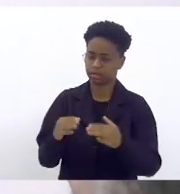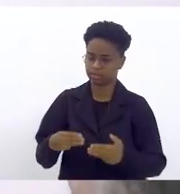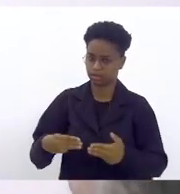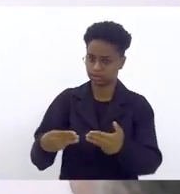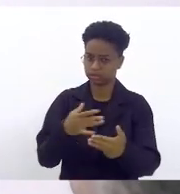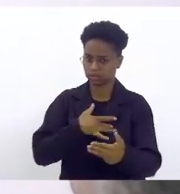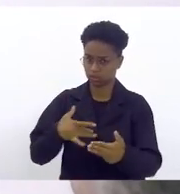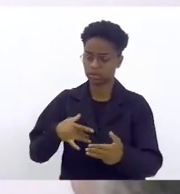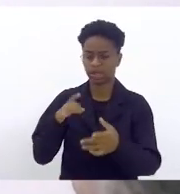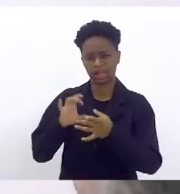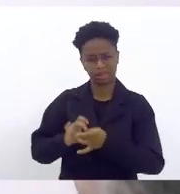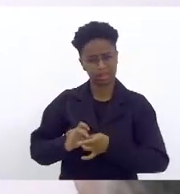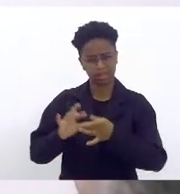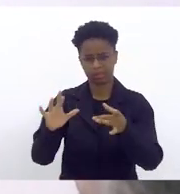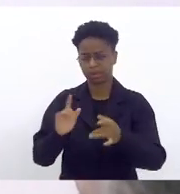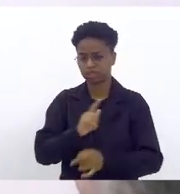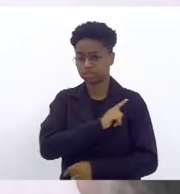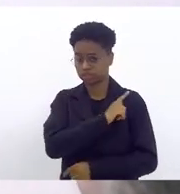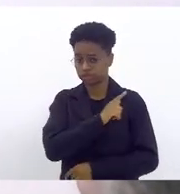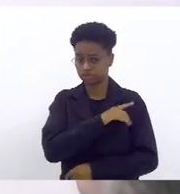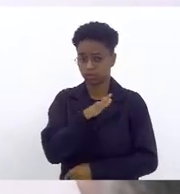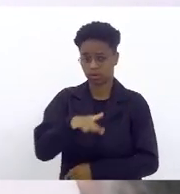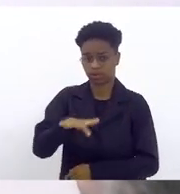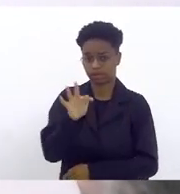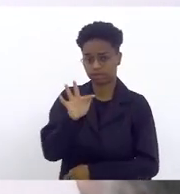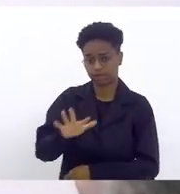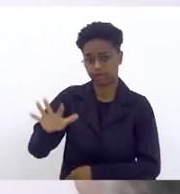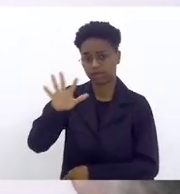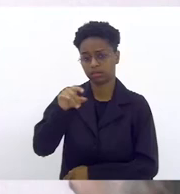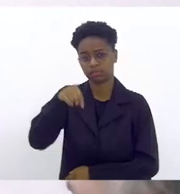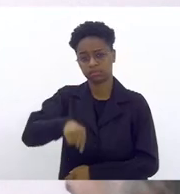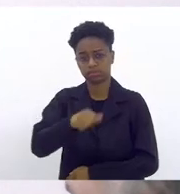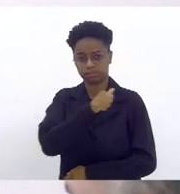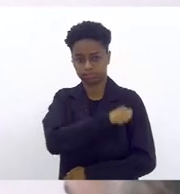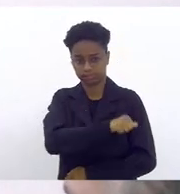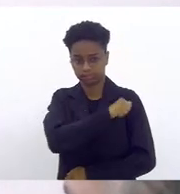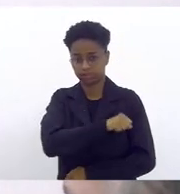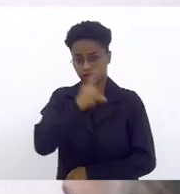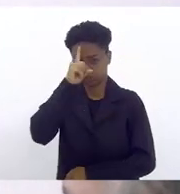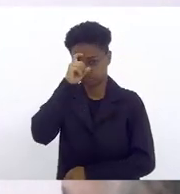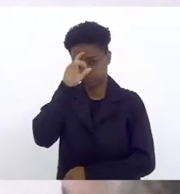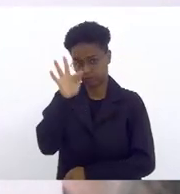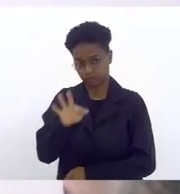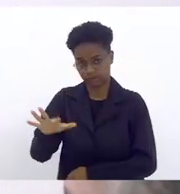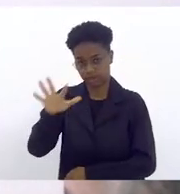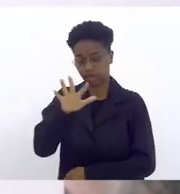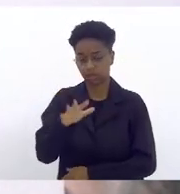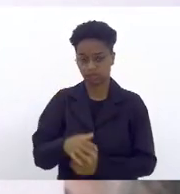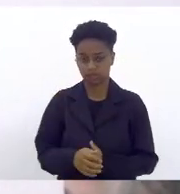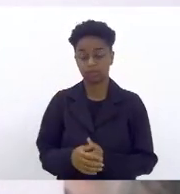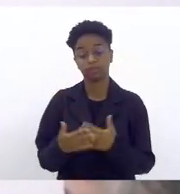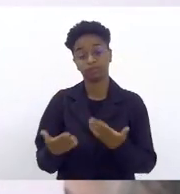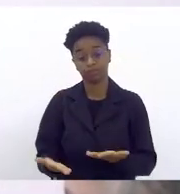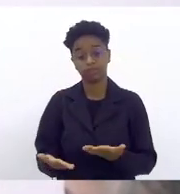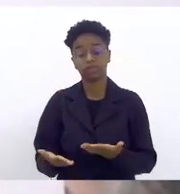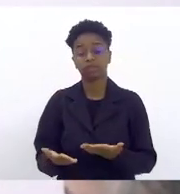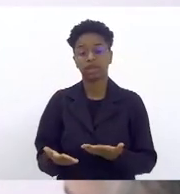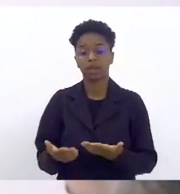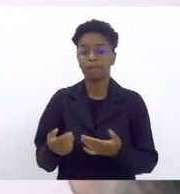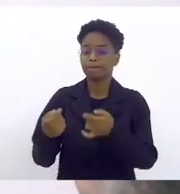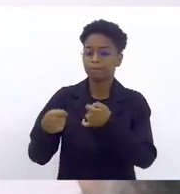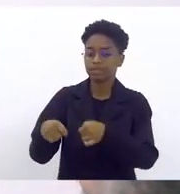na gestão da rede Federal no Rio de Janeiro Total Liberdade acho que isso é fundamental ou seja equipe